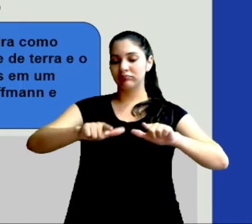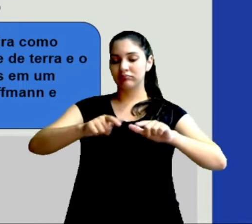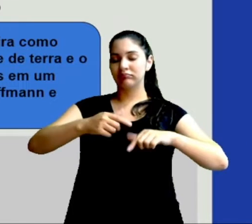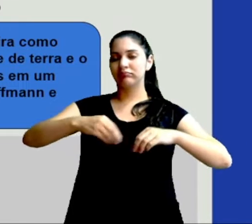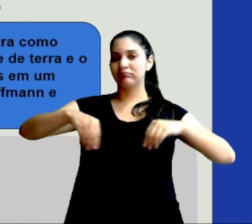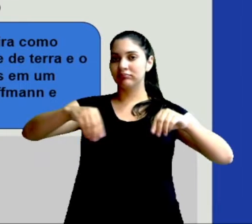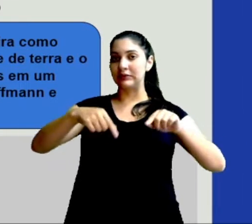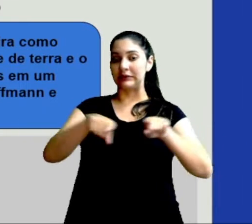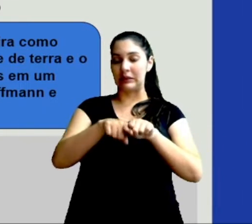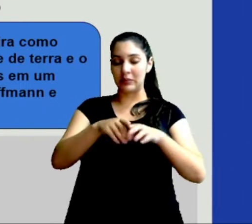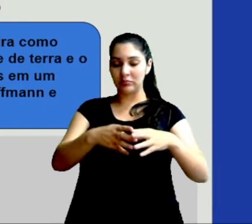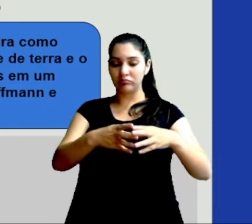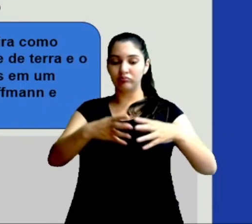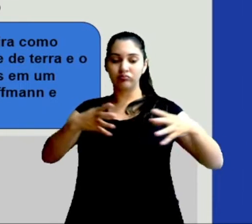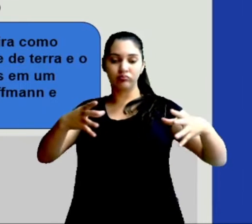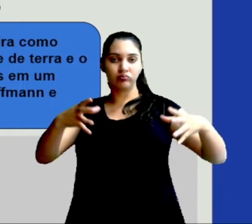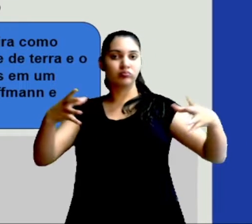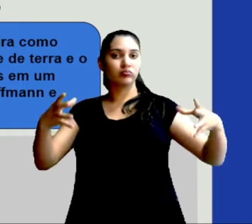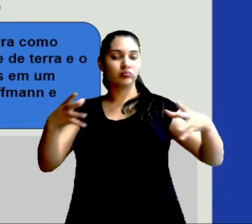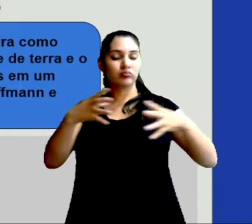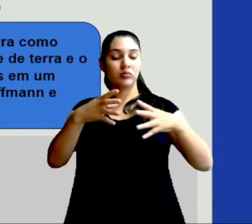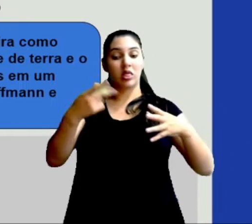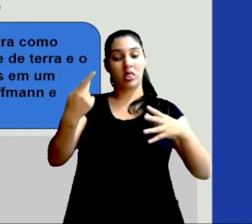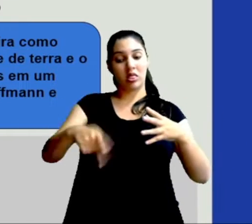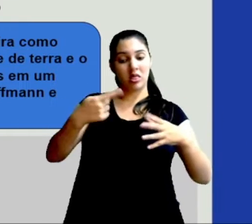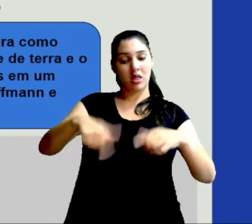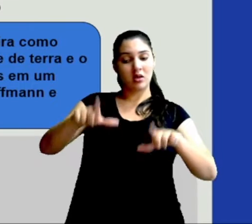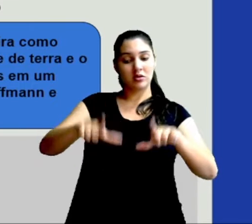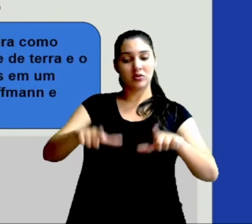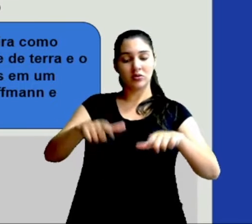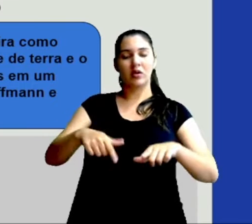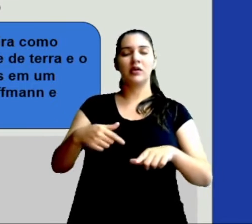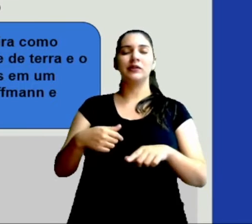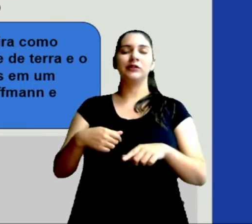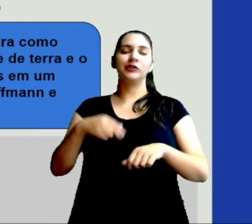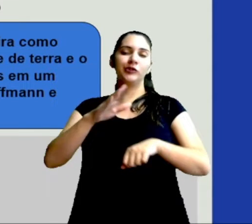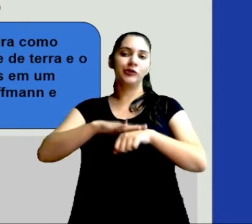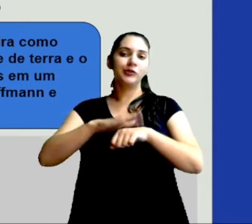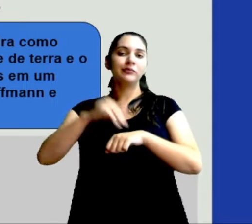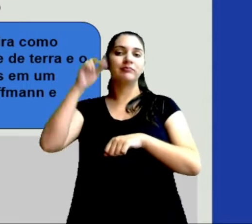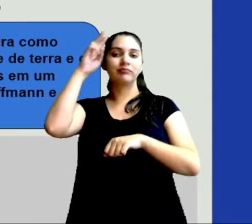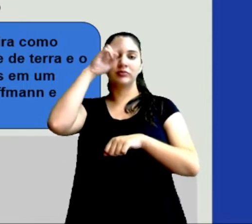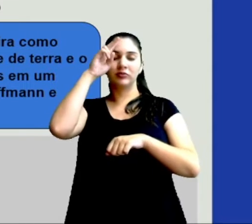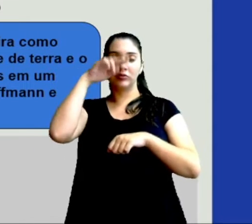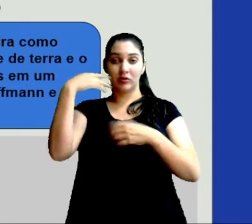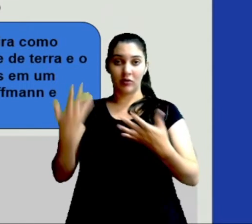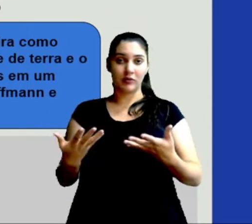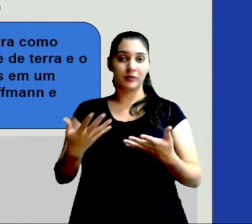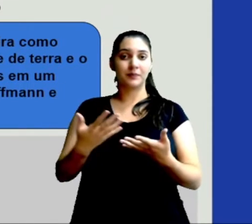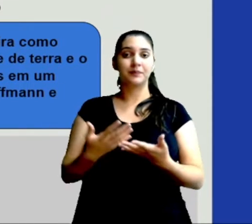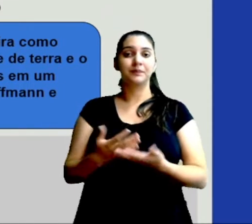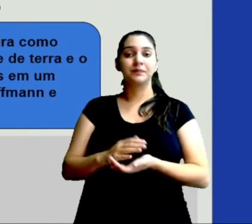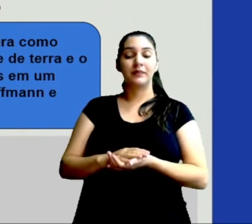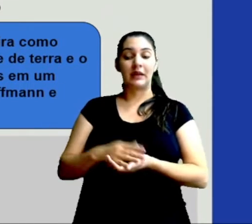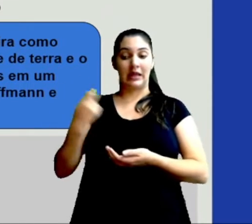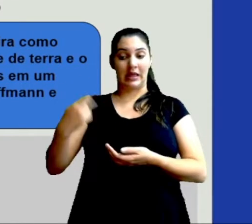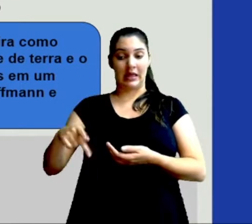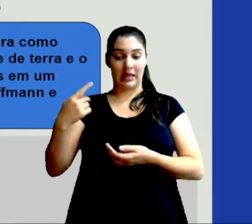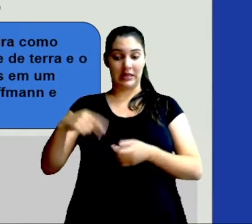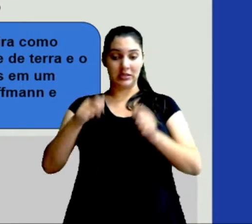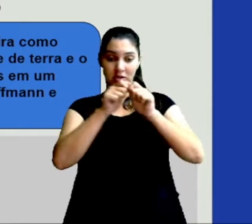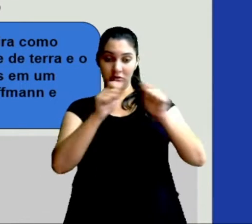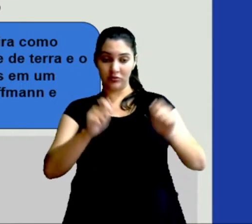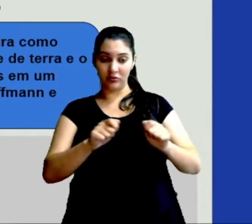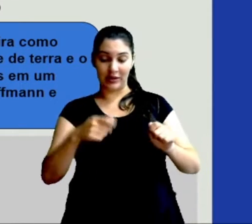tamanho dessas propriedades, dado o período histórico e etc. E daí, essa